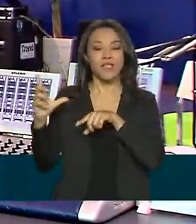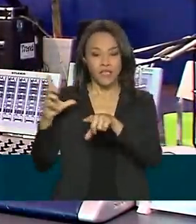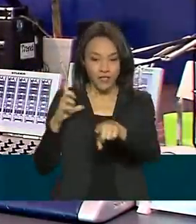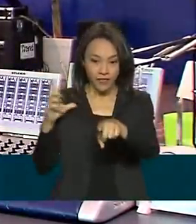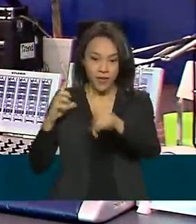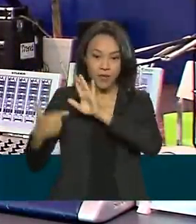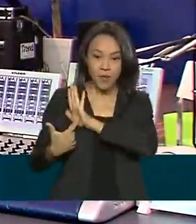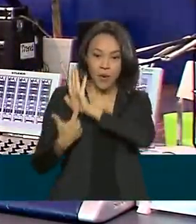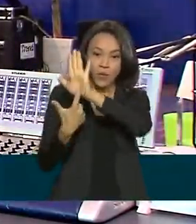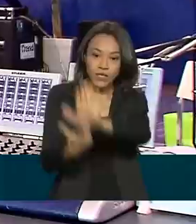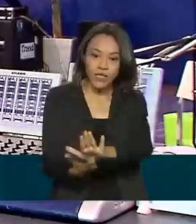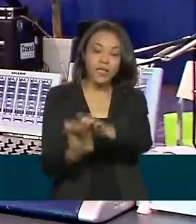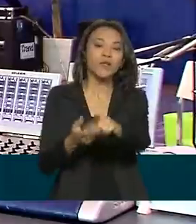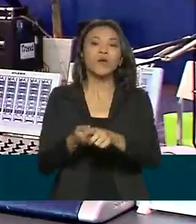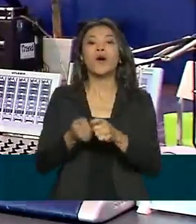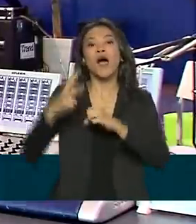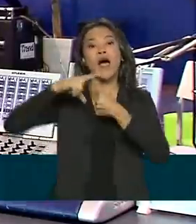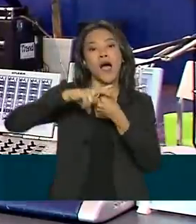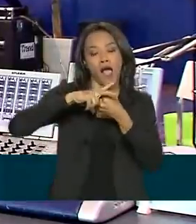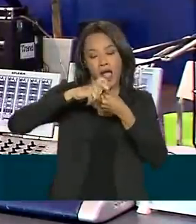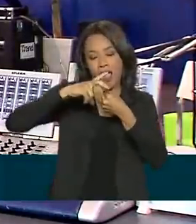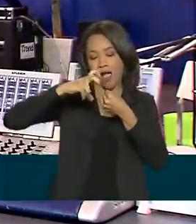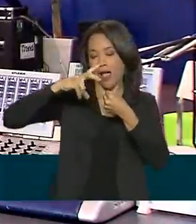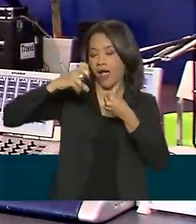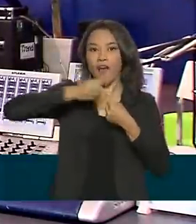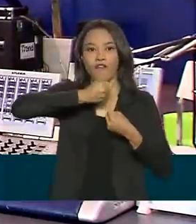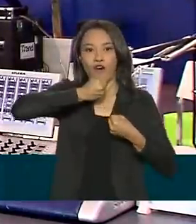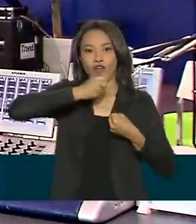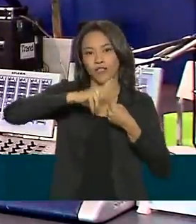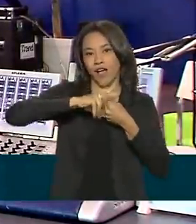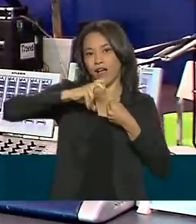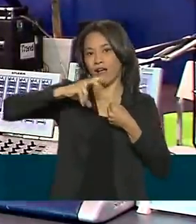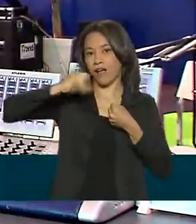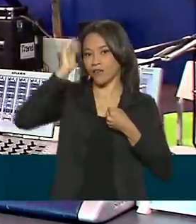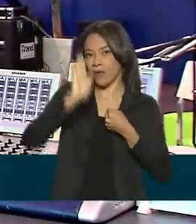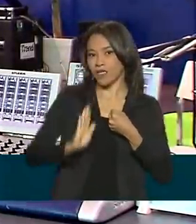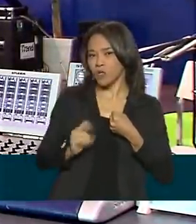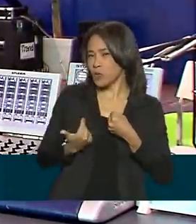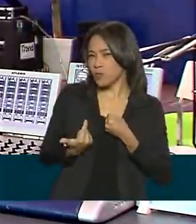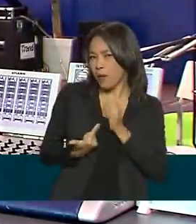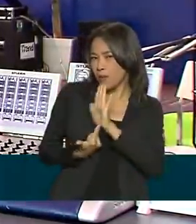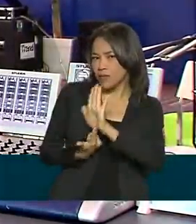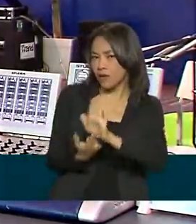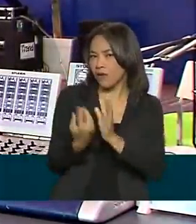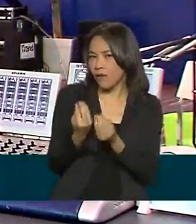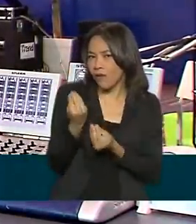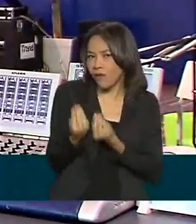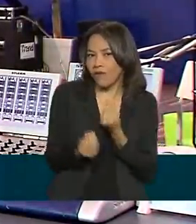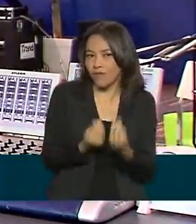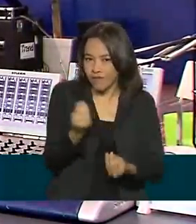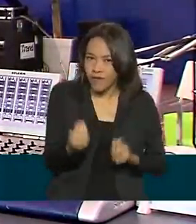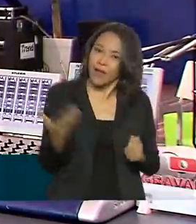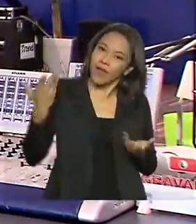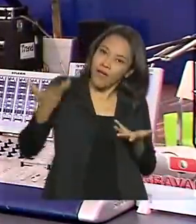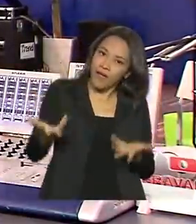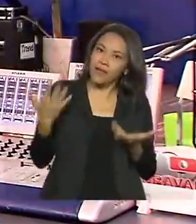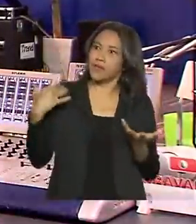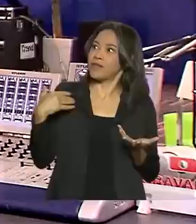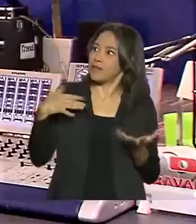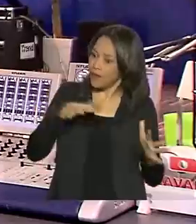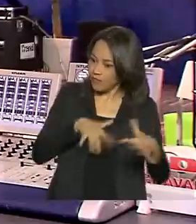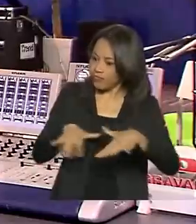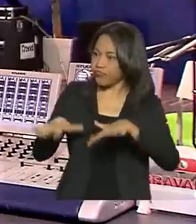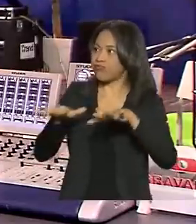do estúdio do programa A Voz do Brasil para a interação com o público. Porque, afinal de contas, esse é um mundo que